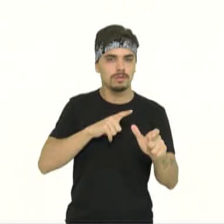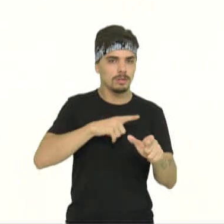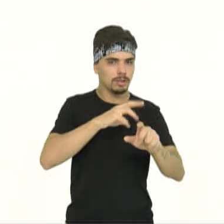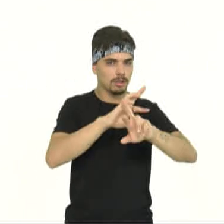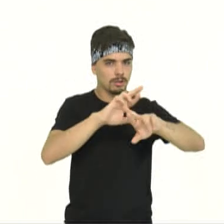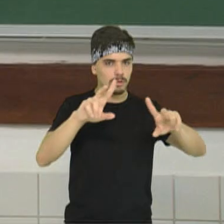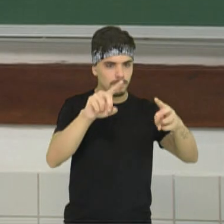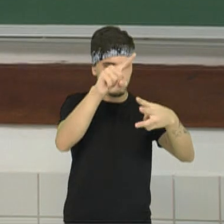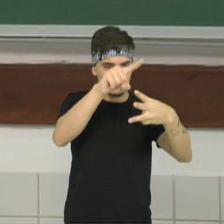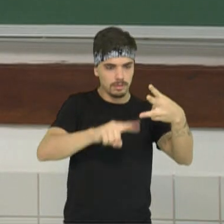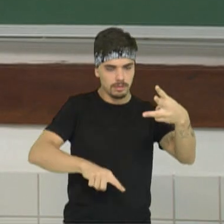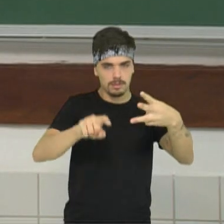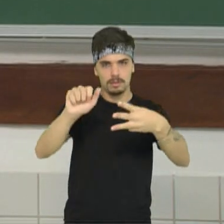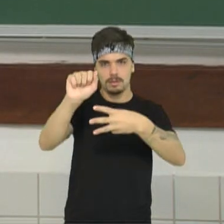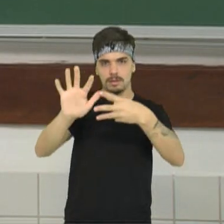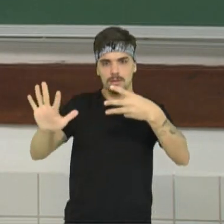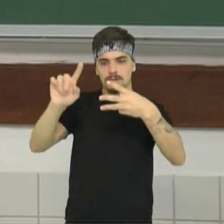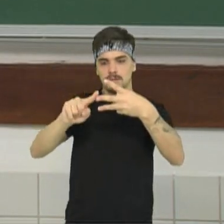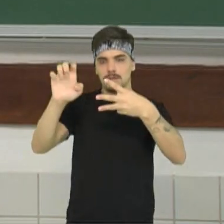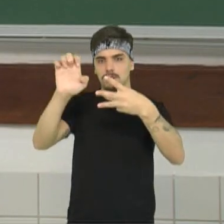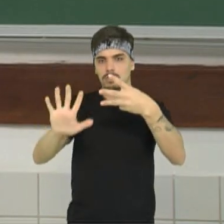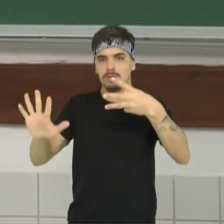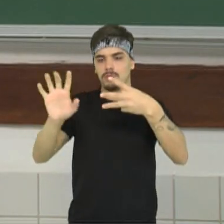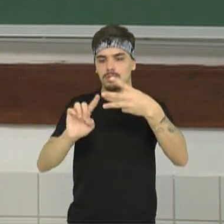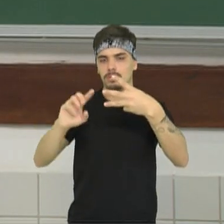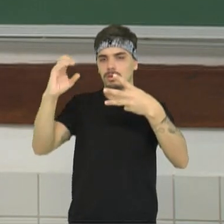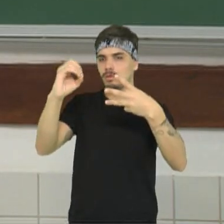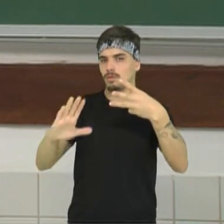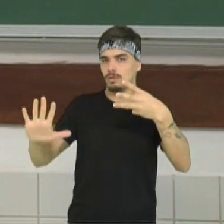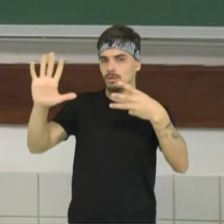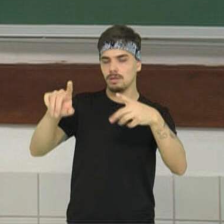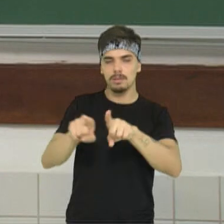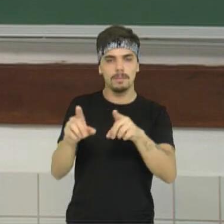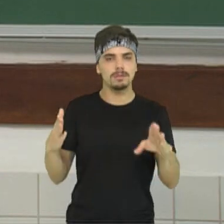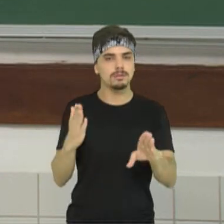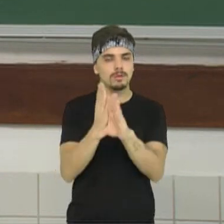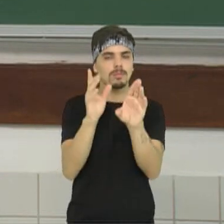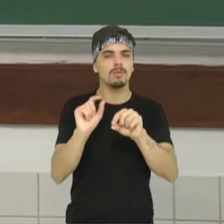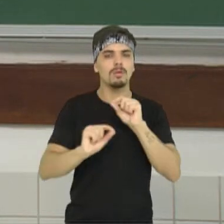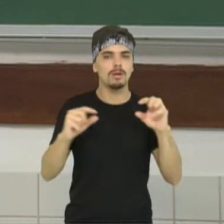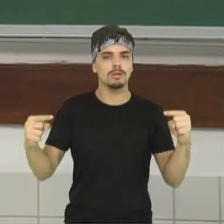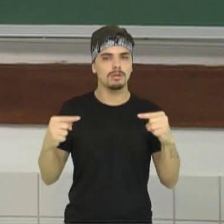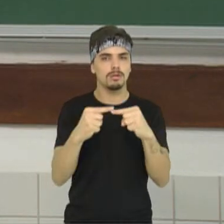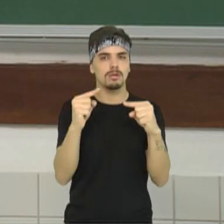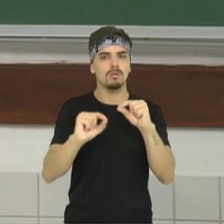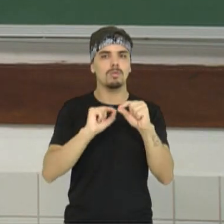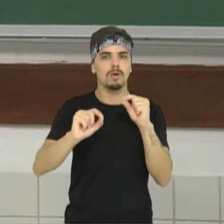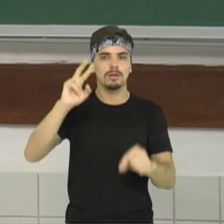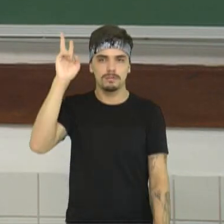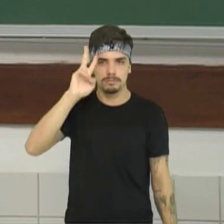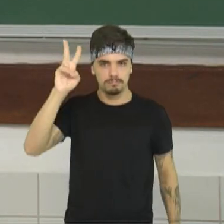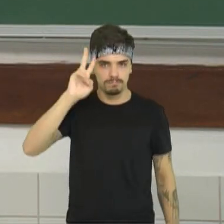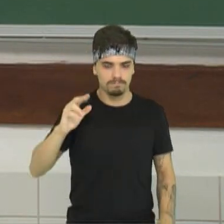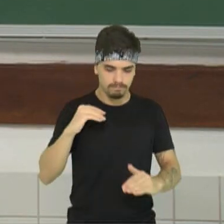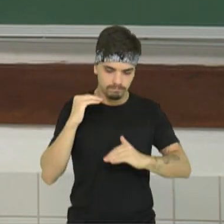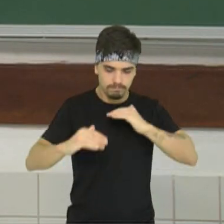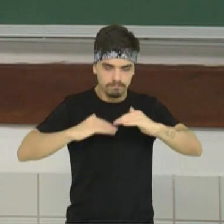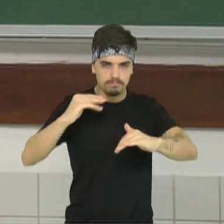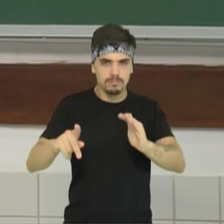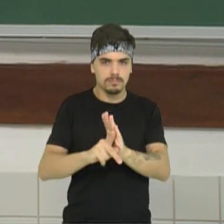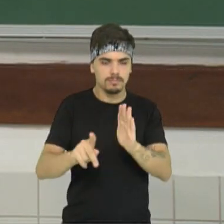3 continentes, Ásia, Europa e Oceania. Descobrimos que isso está ligado à história, né? Ao